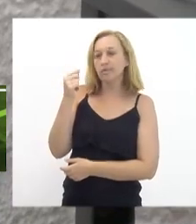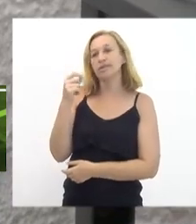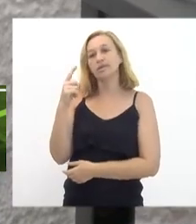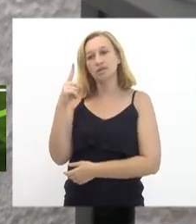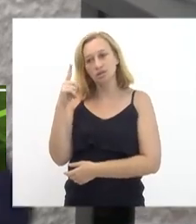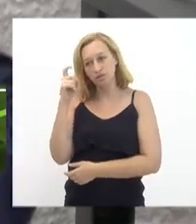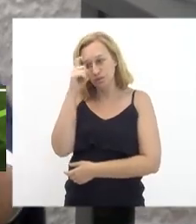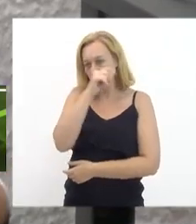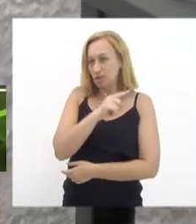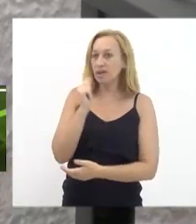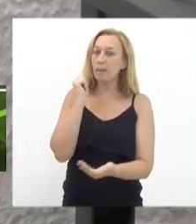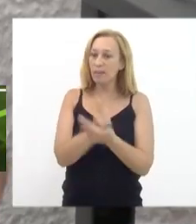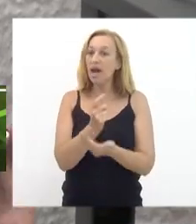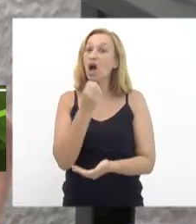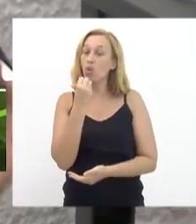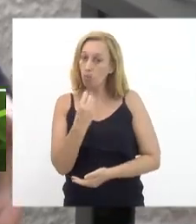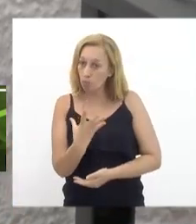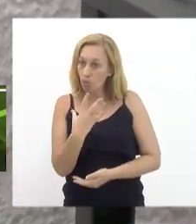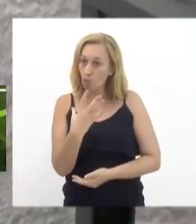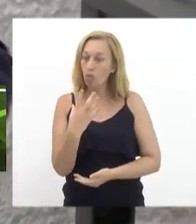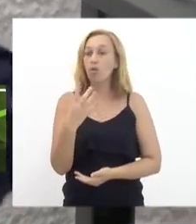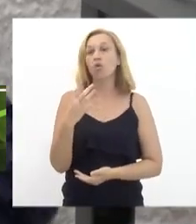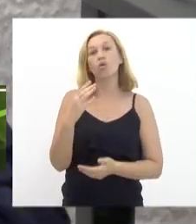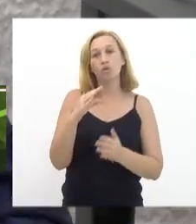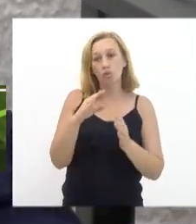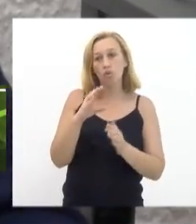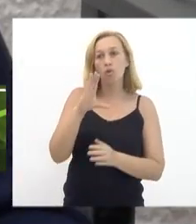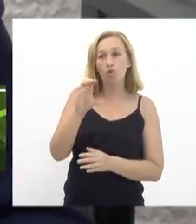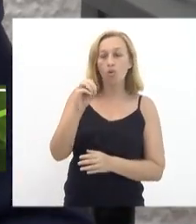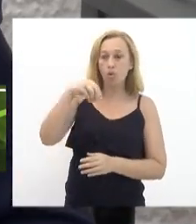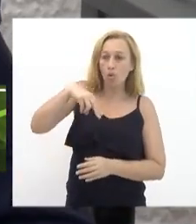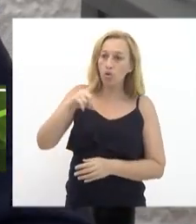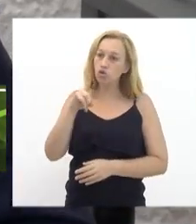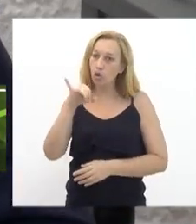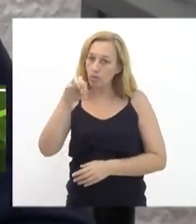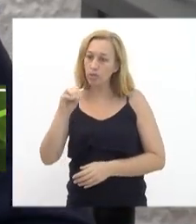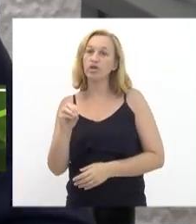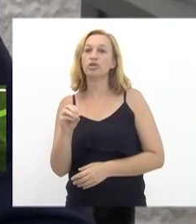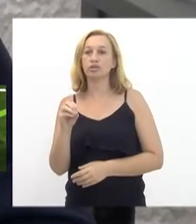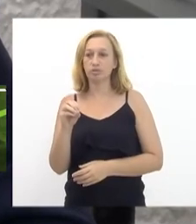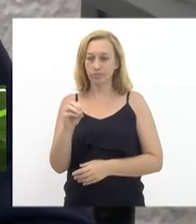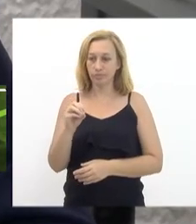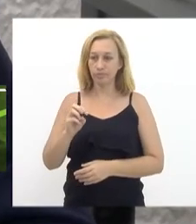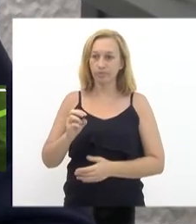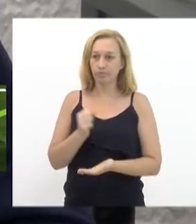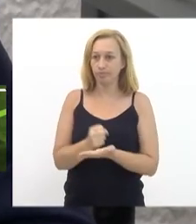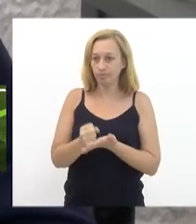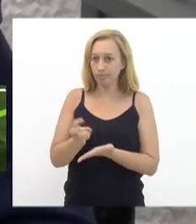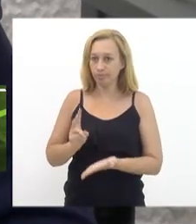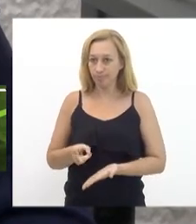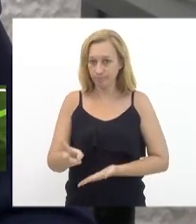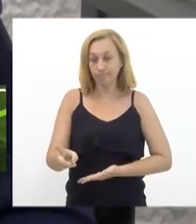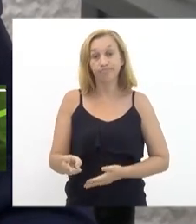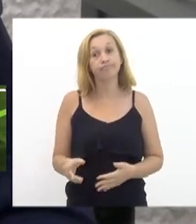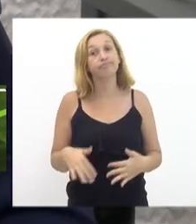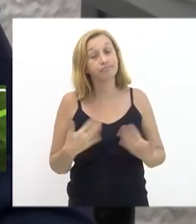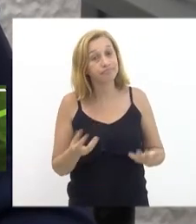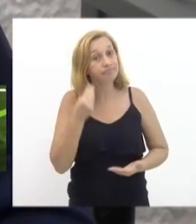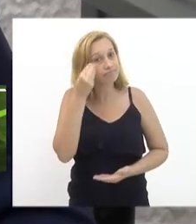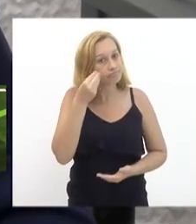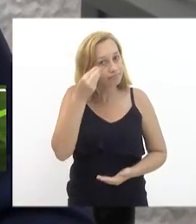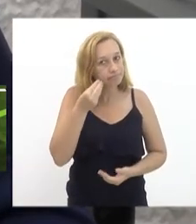dificuldade pagar um bom condomínio que conserve o elevador e tem que ter um contrato a dança